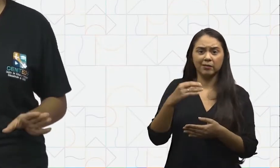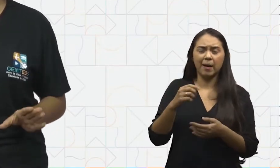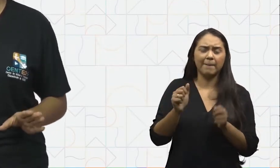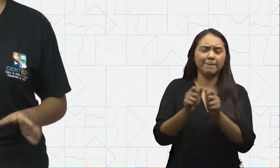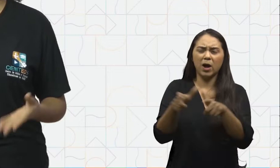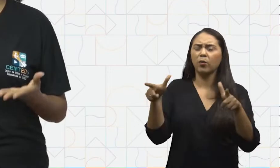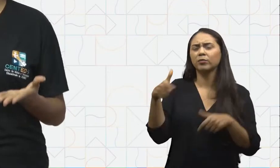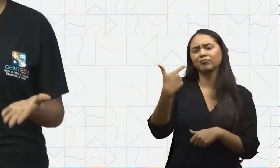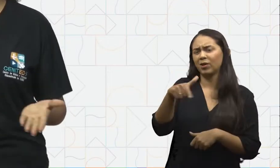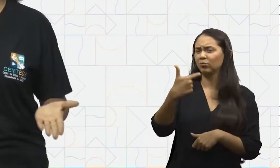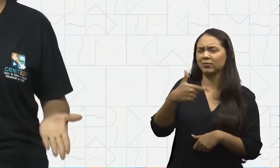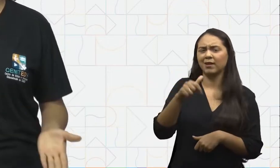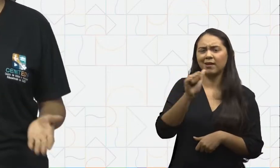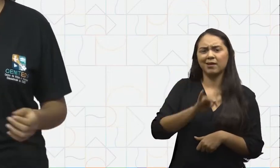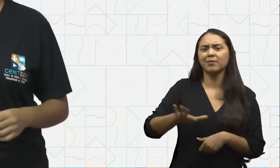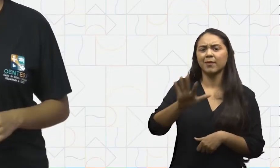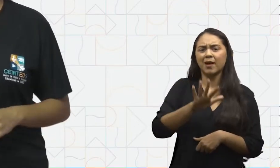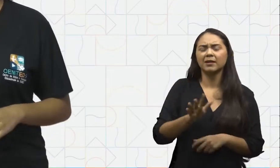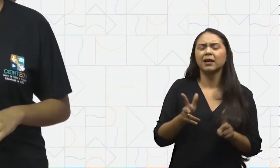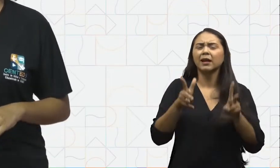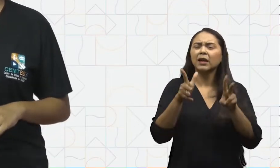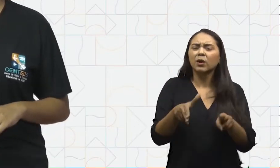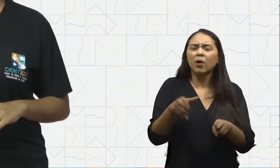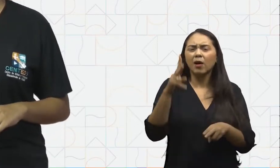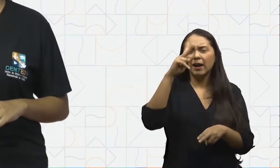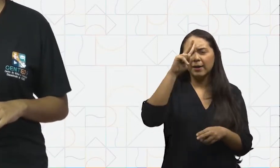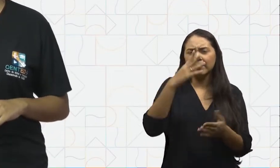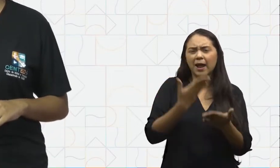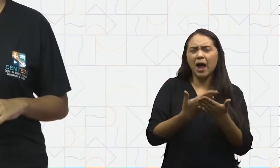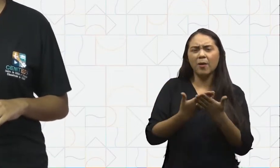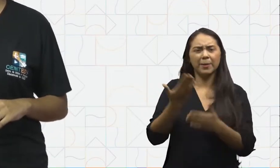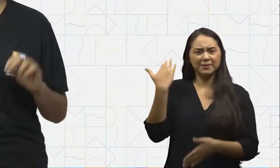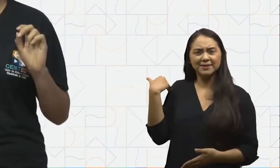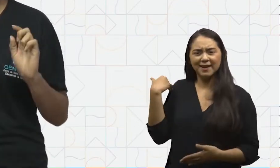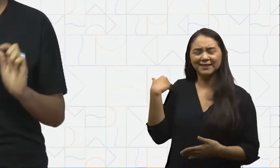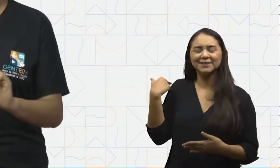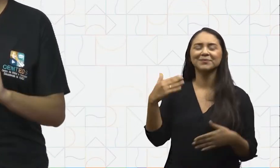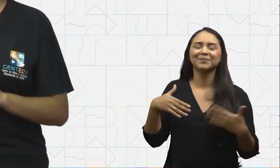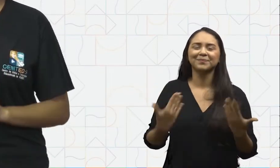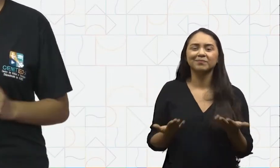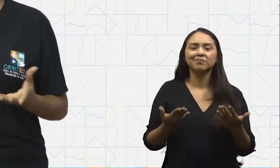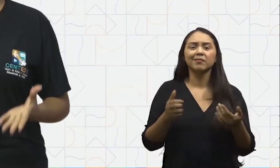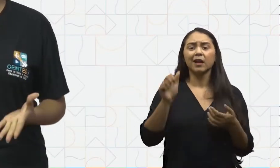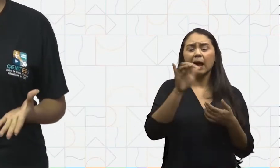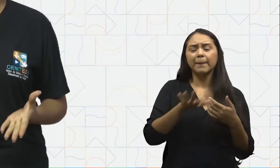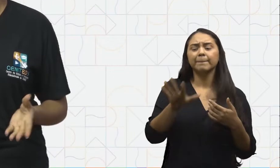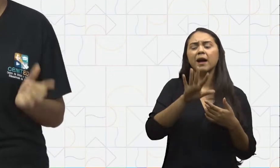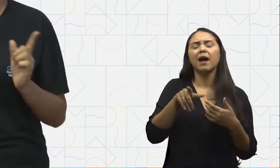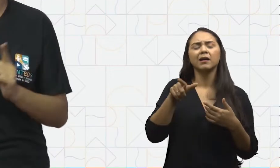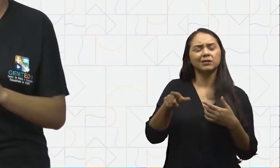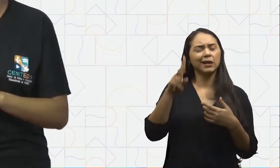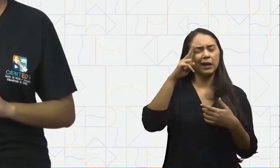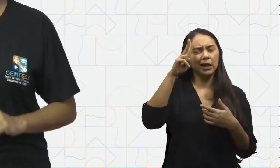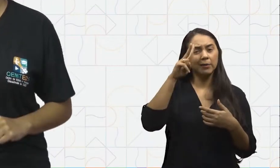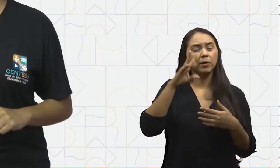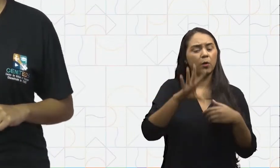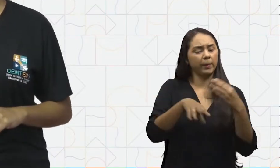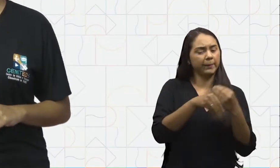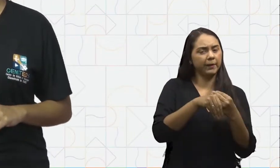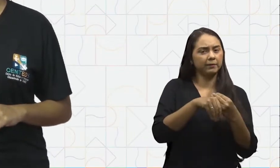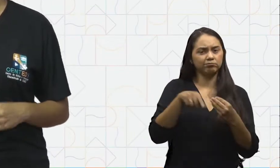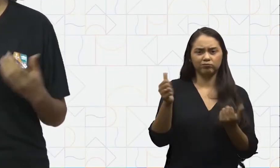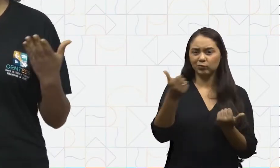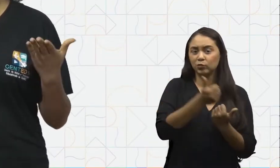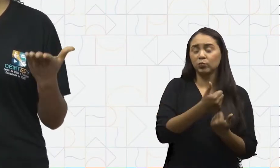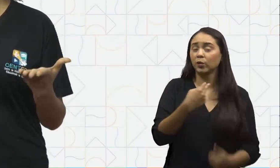possuem imagens, como foi o caso do relatório que vimos na aula anterior. A imagem complementa, mas não substitui o